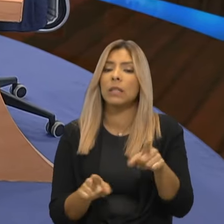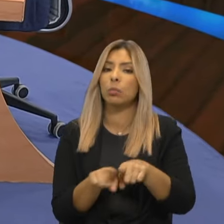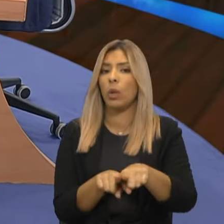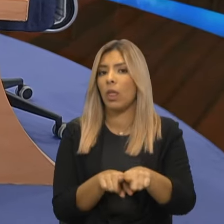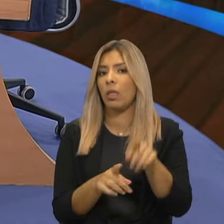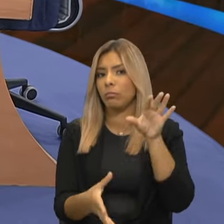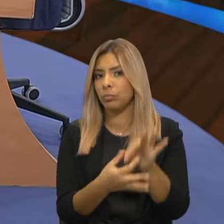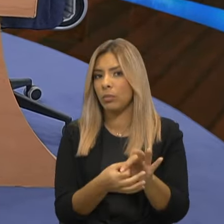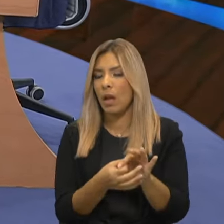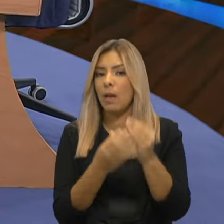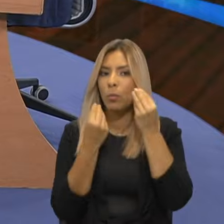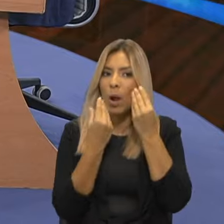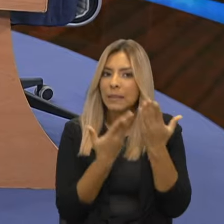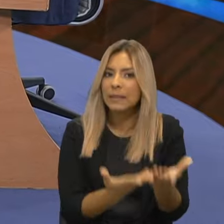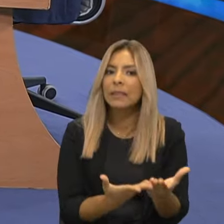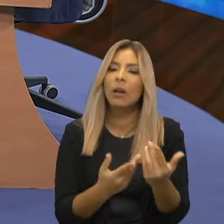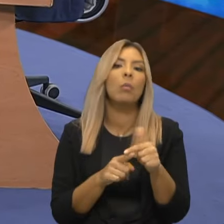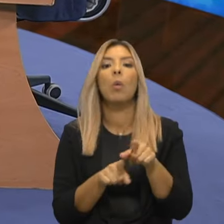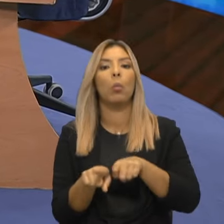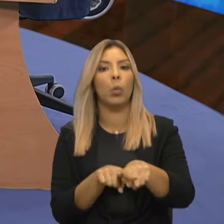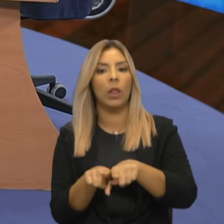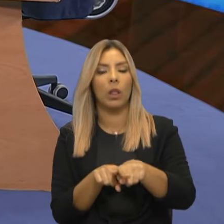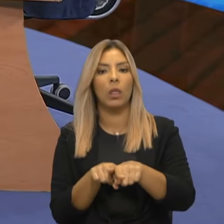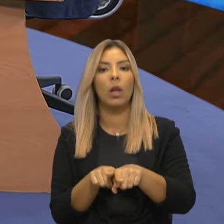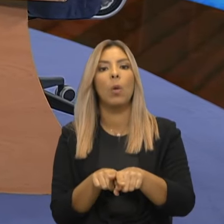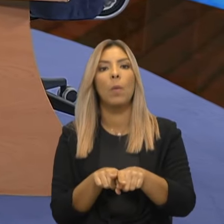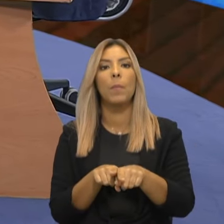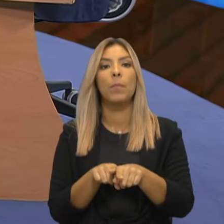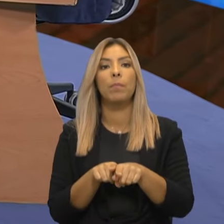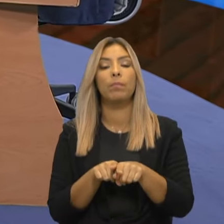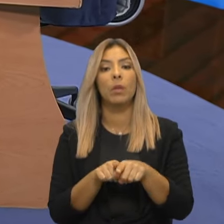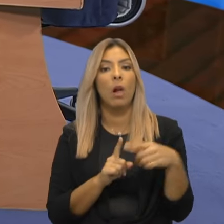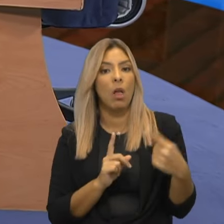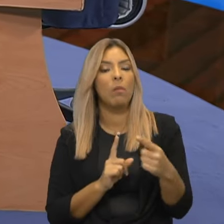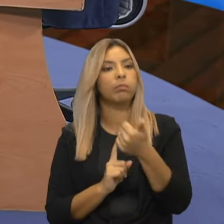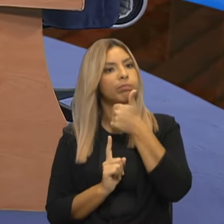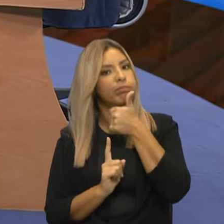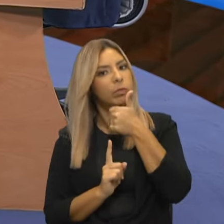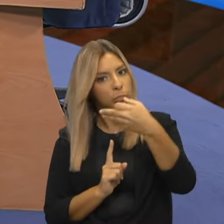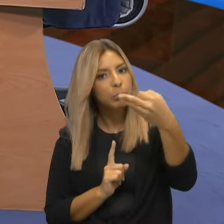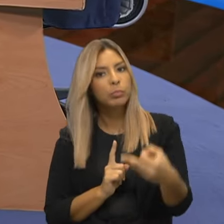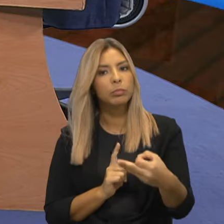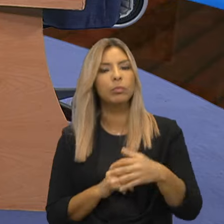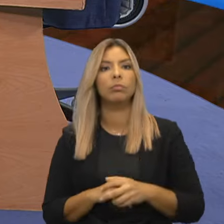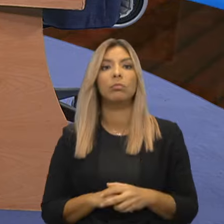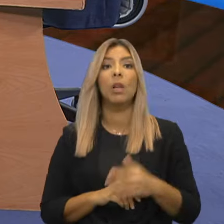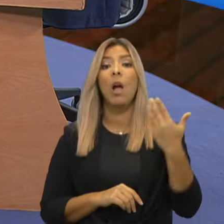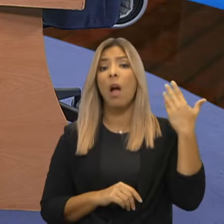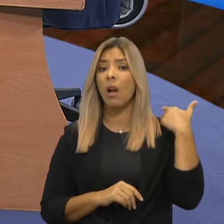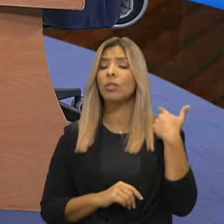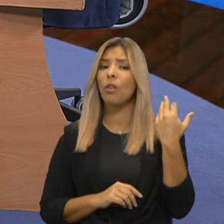maturidade que o sistema político tem que ter é decisiva. houve alguma maturidade num